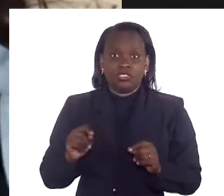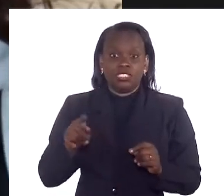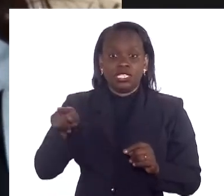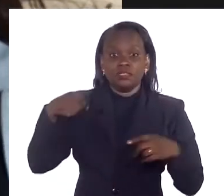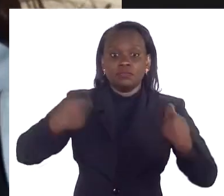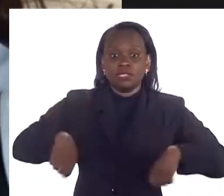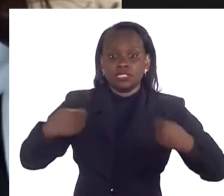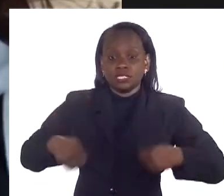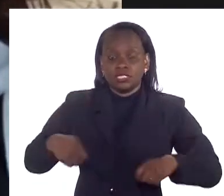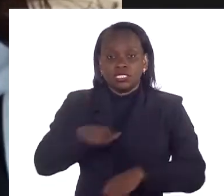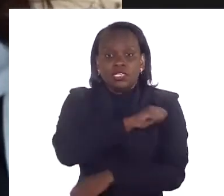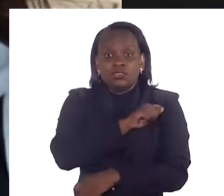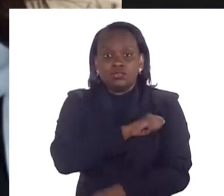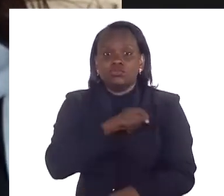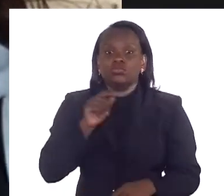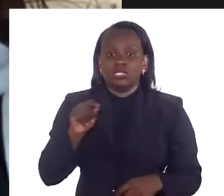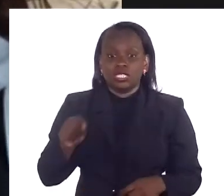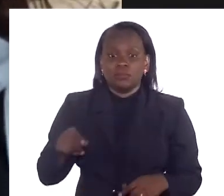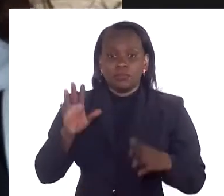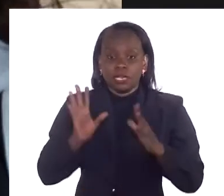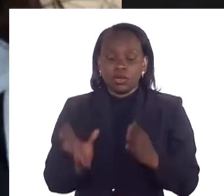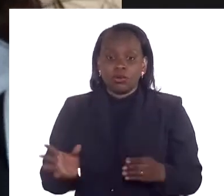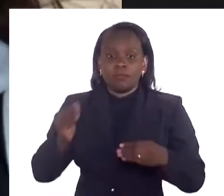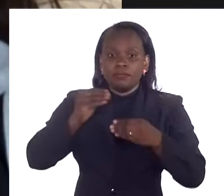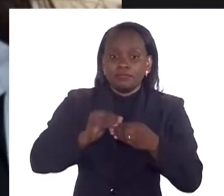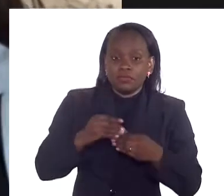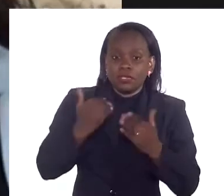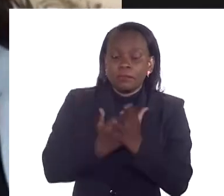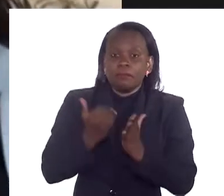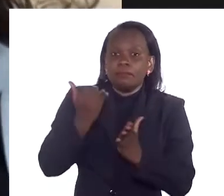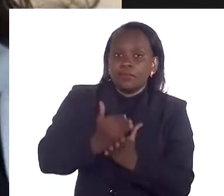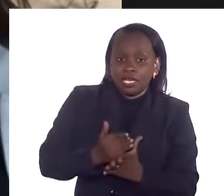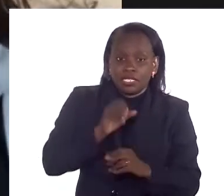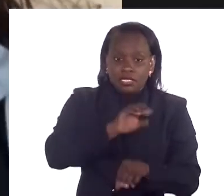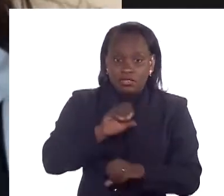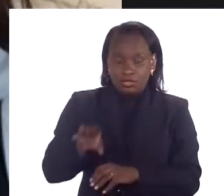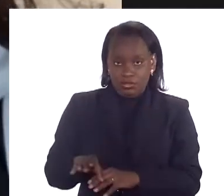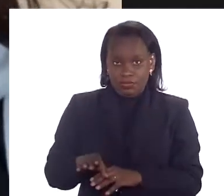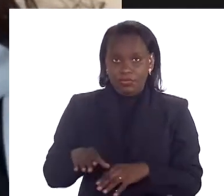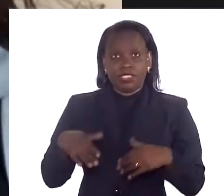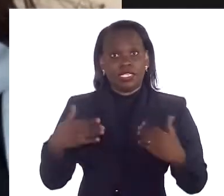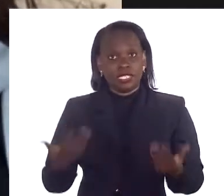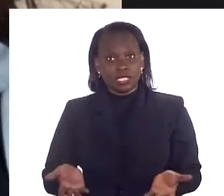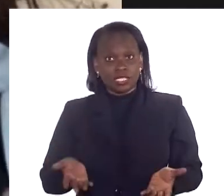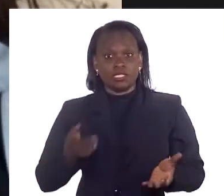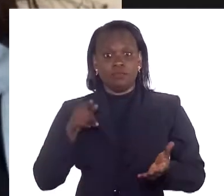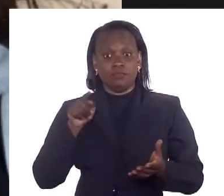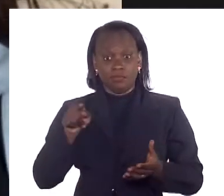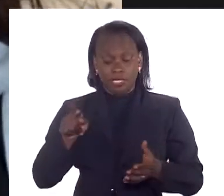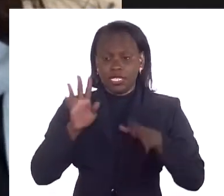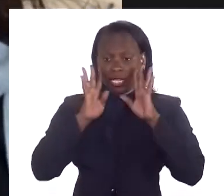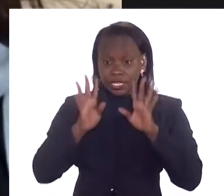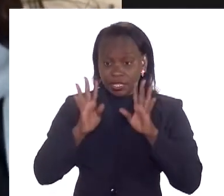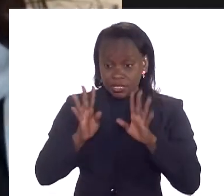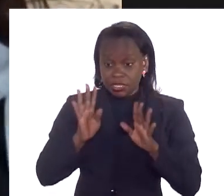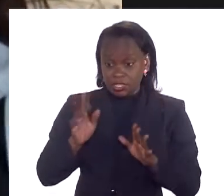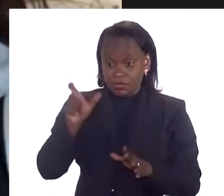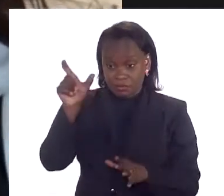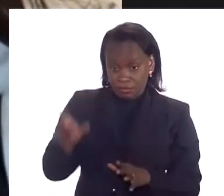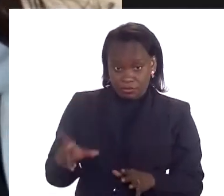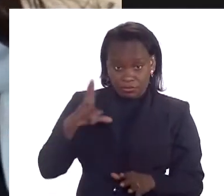base nas necessidades do aluno para complementar ou suplementar a educação. E aí, com base naquele